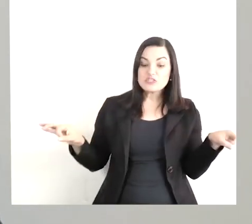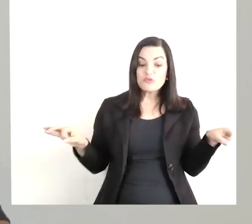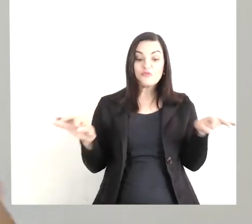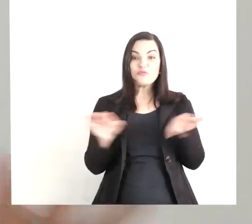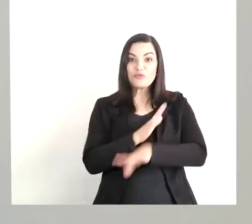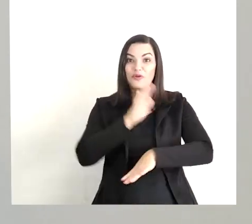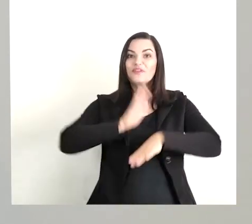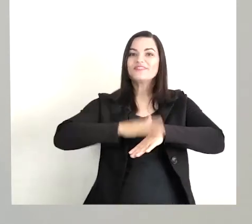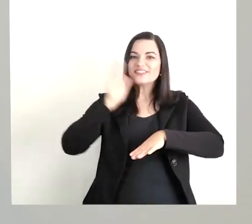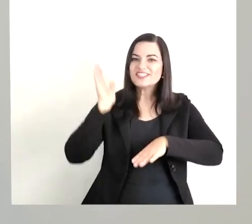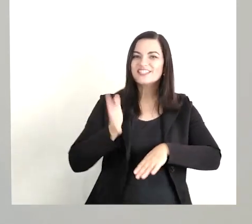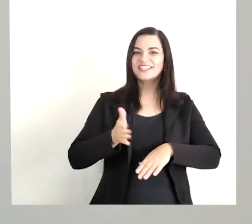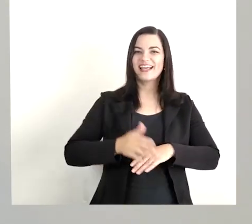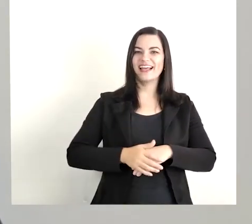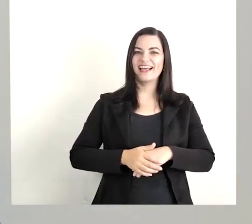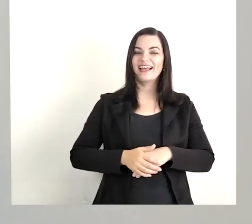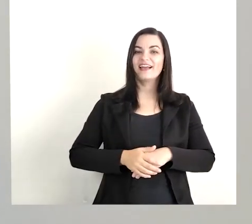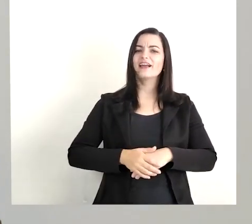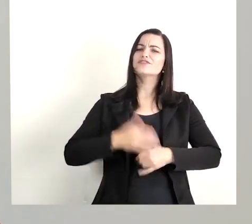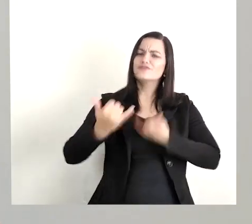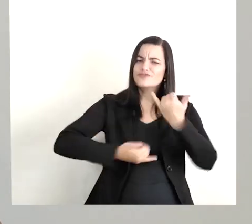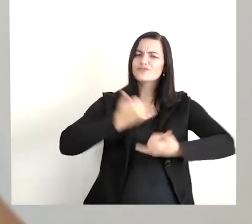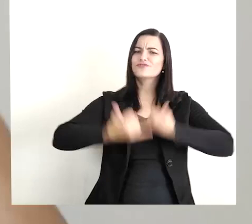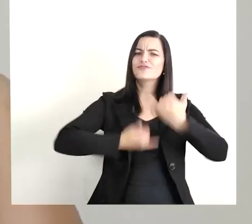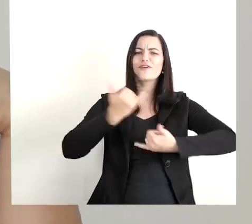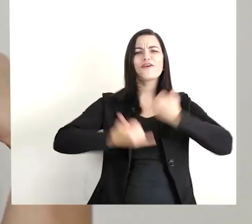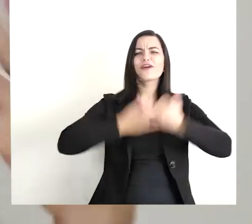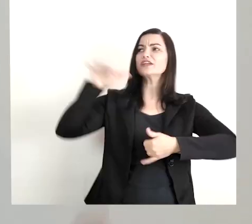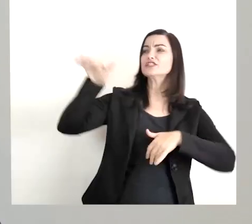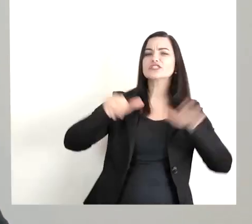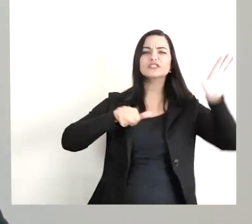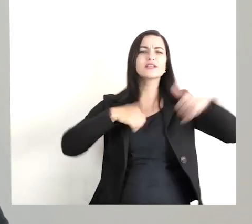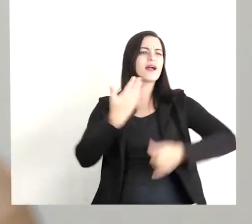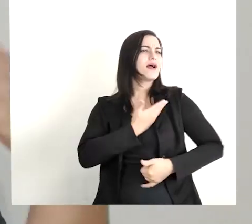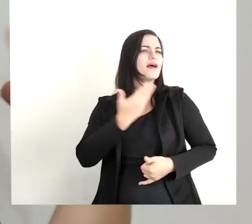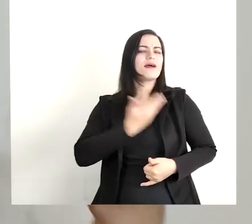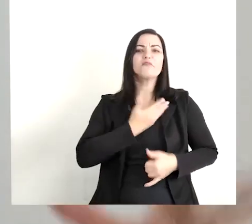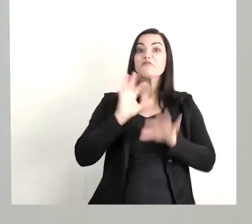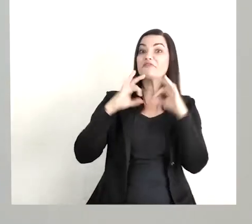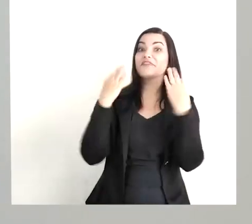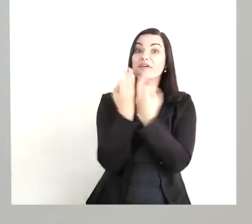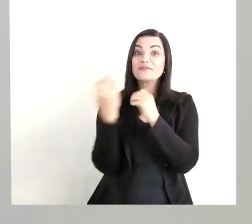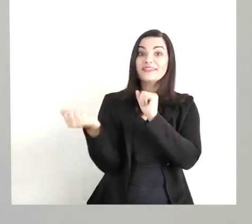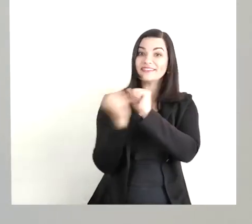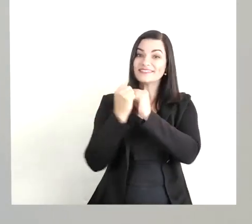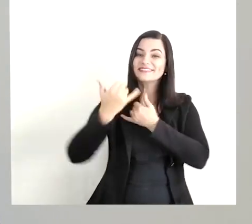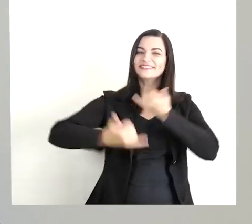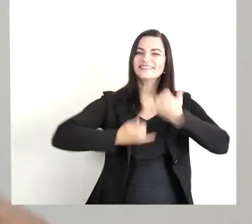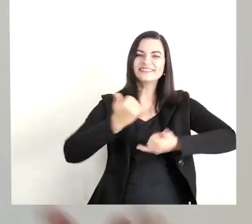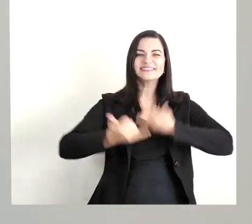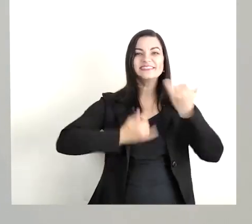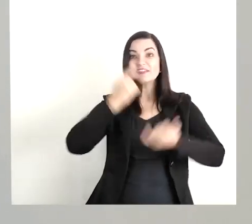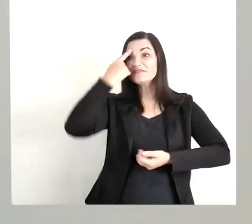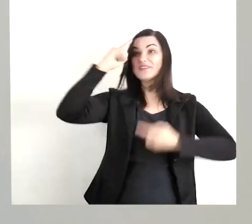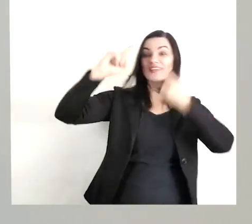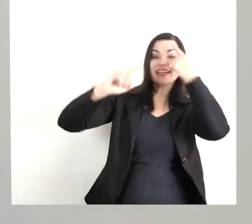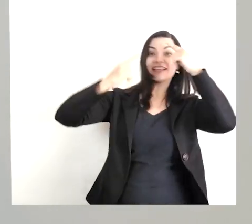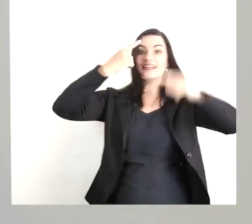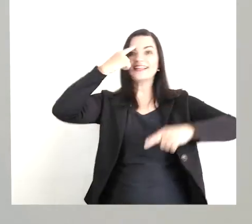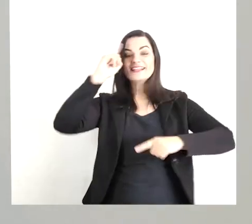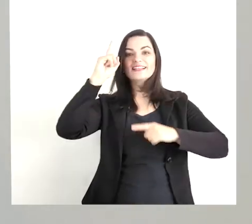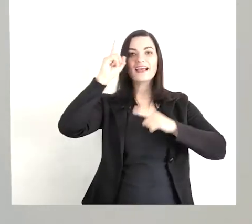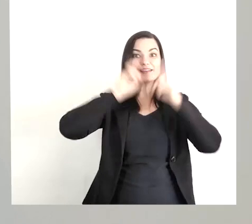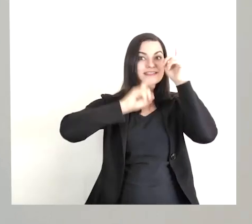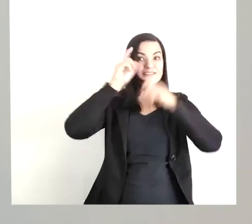o jogo da memória de vocês, joguem bastante, chamem todas as pessoas da família para jogar, inventem